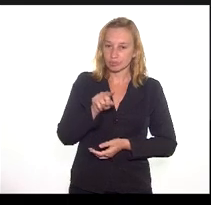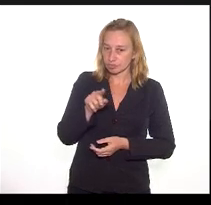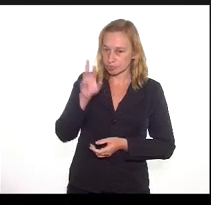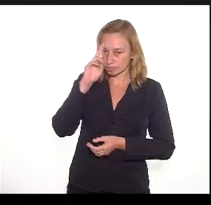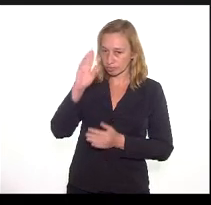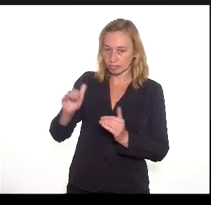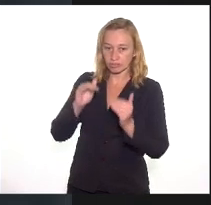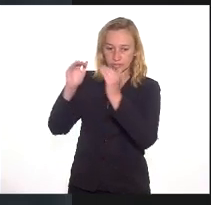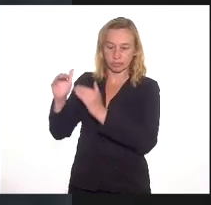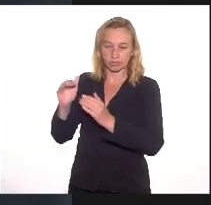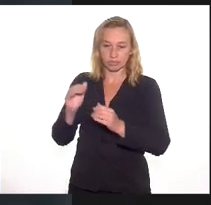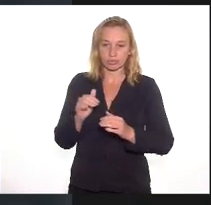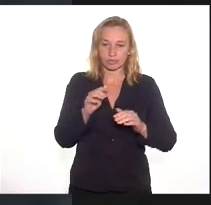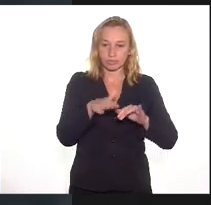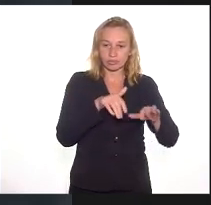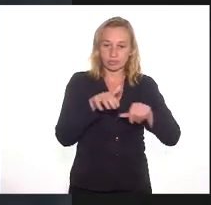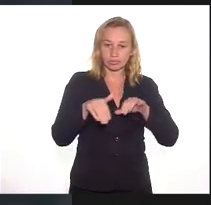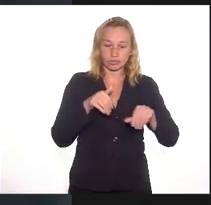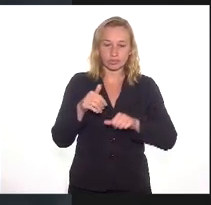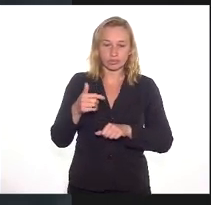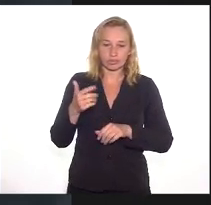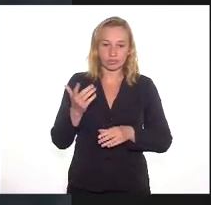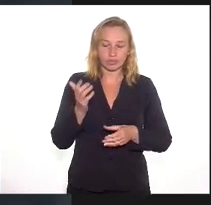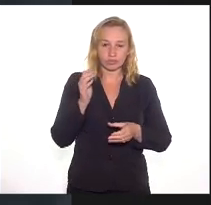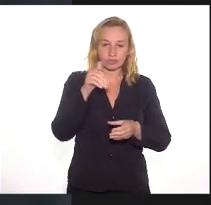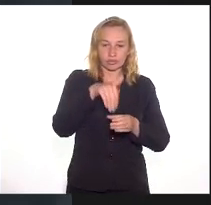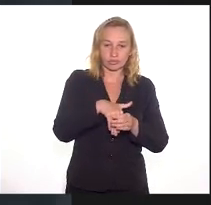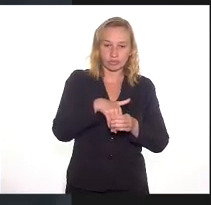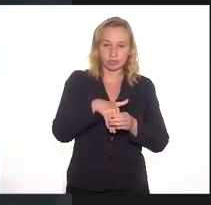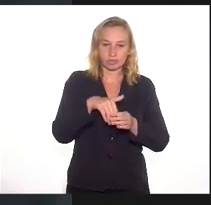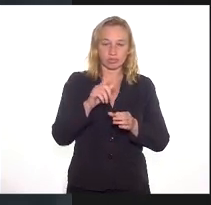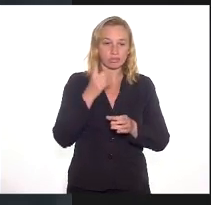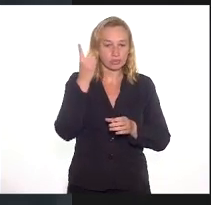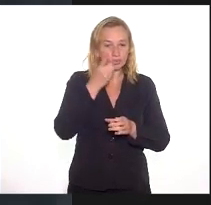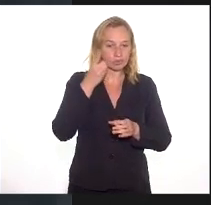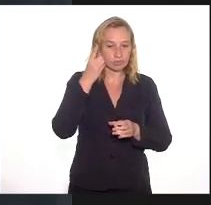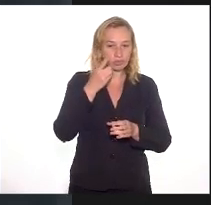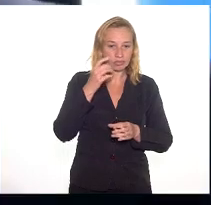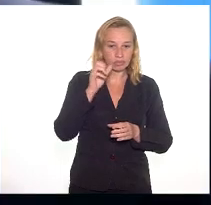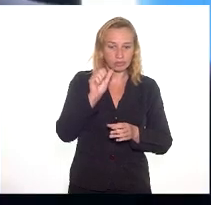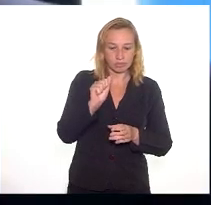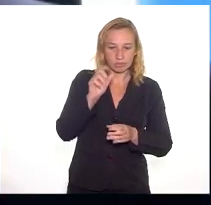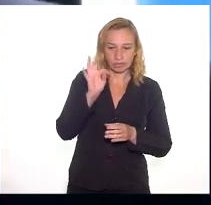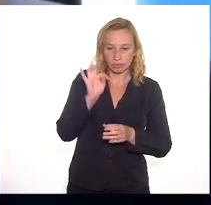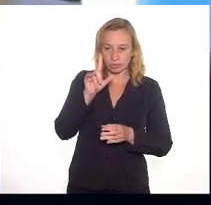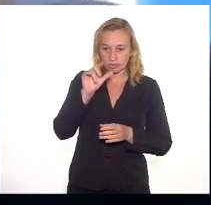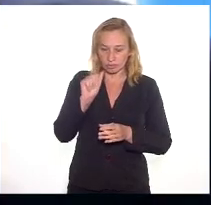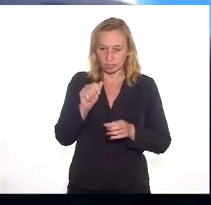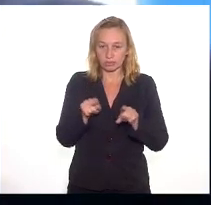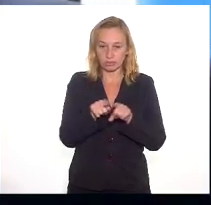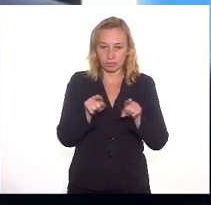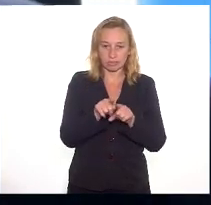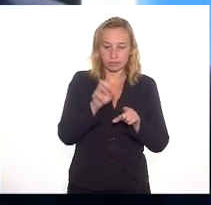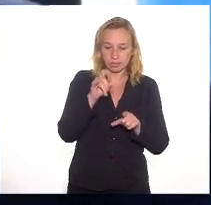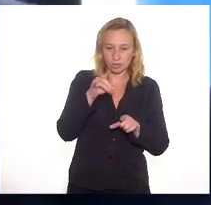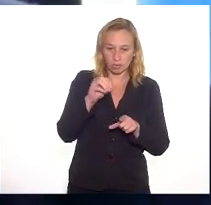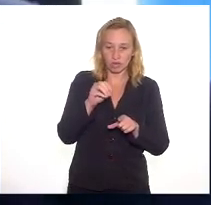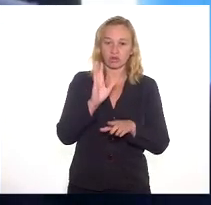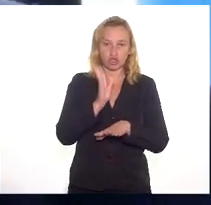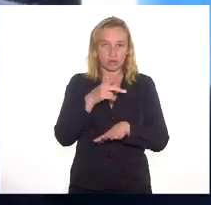mas eu não vi consignar que está no grupo o voto não do deputado Atila e do deputado Deodalto. Ah, sim. Tá, consignamos aqui, deputado, mas